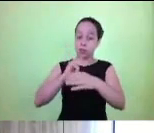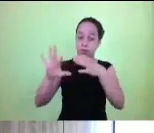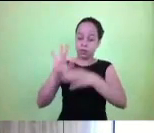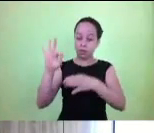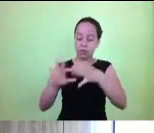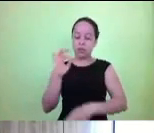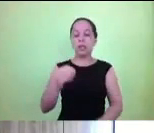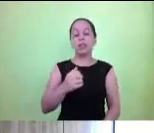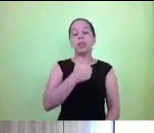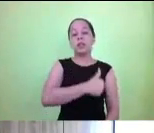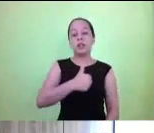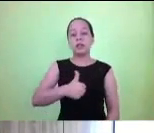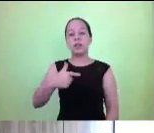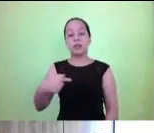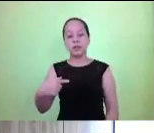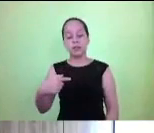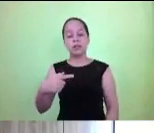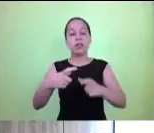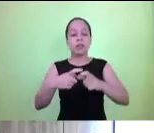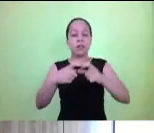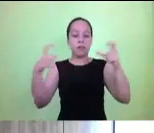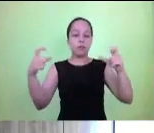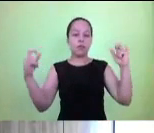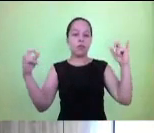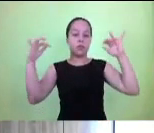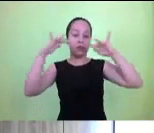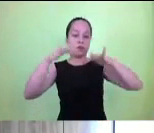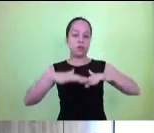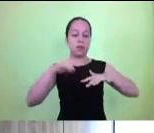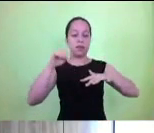117, ampla concorrência.